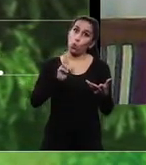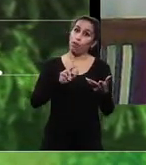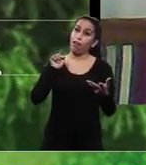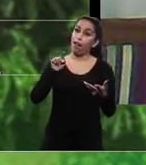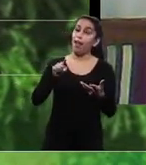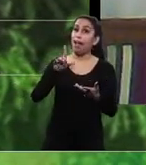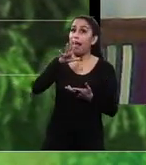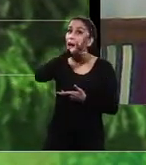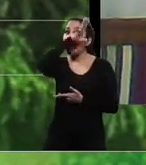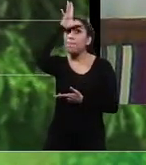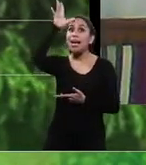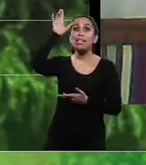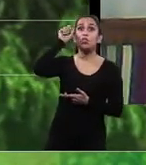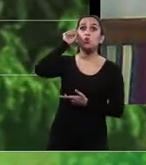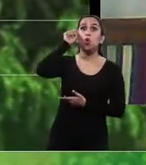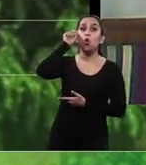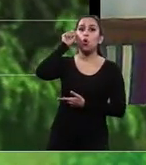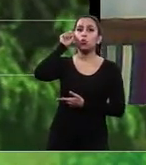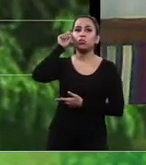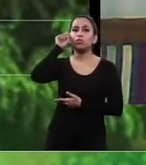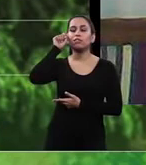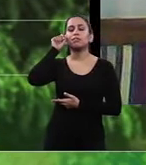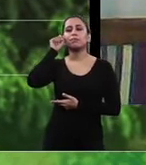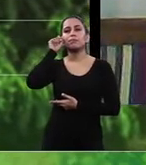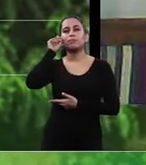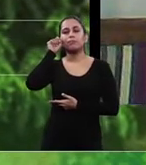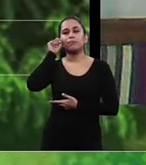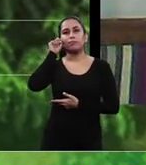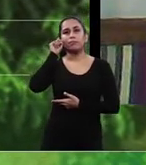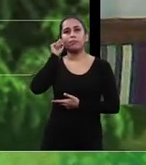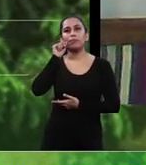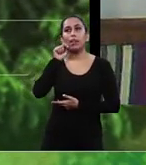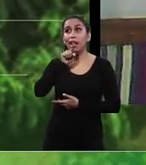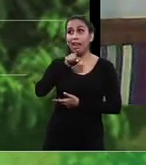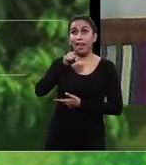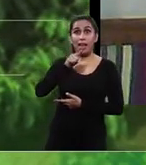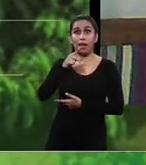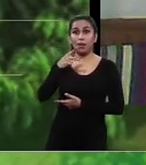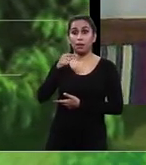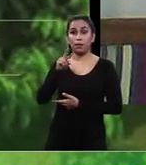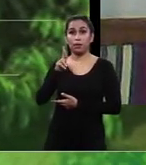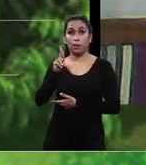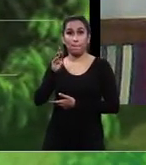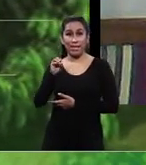manter o bem citado pelo Pedro, tripé,